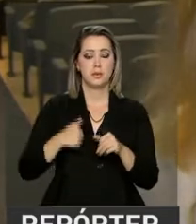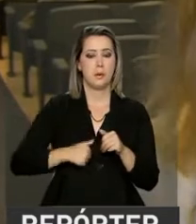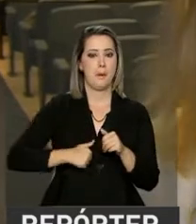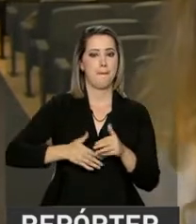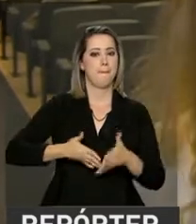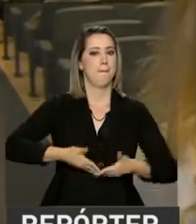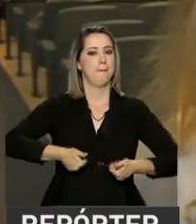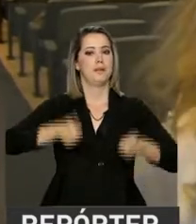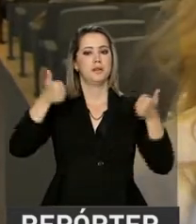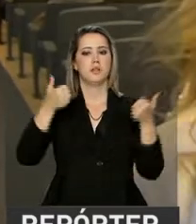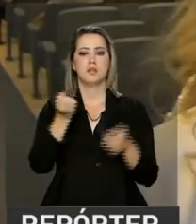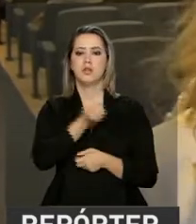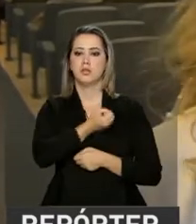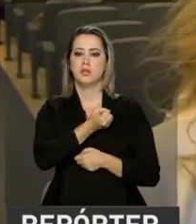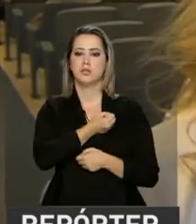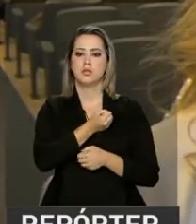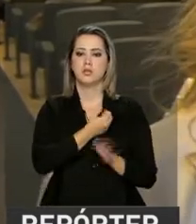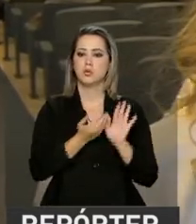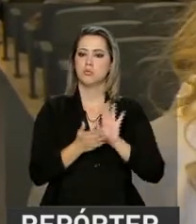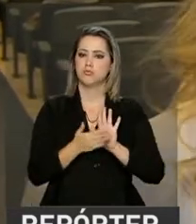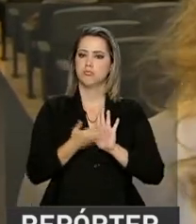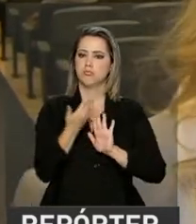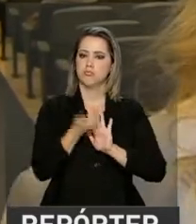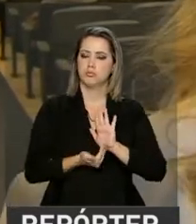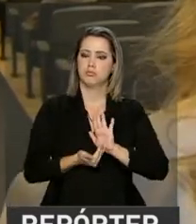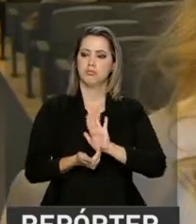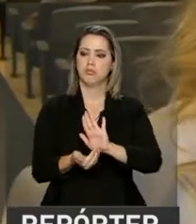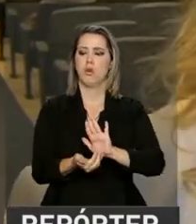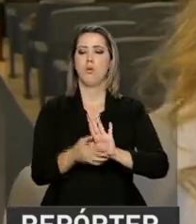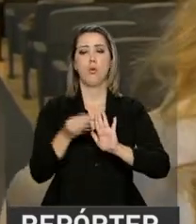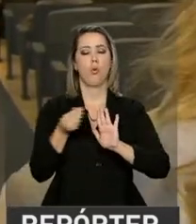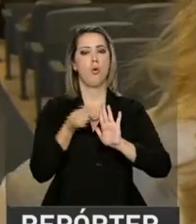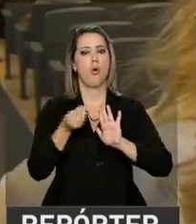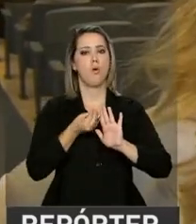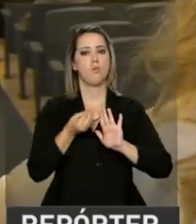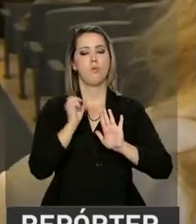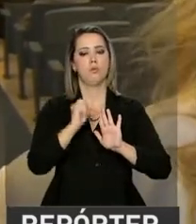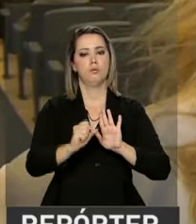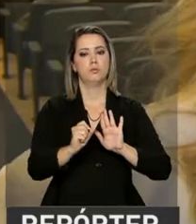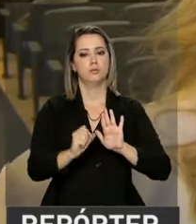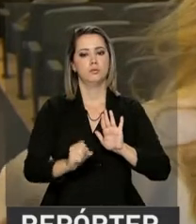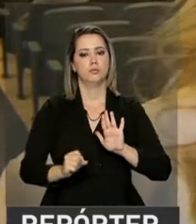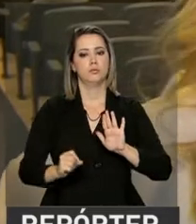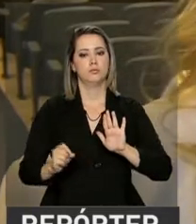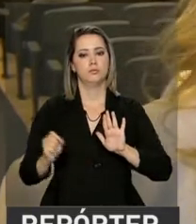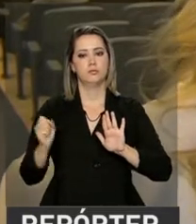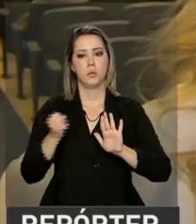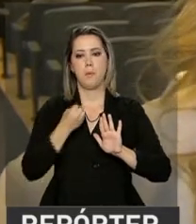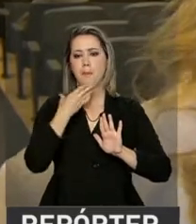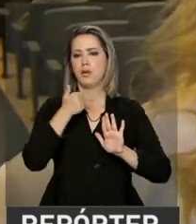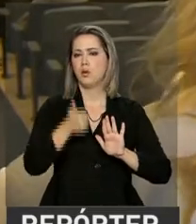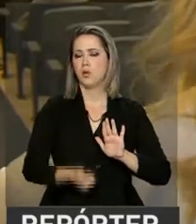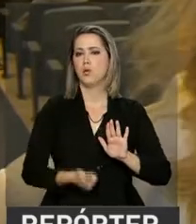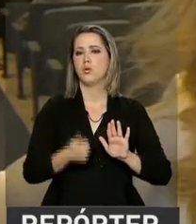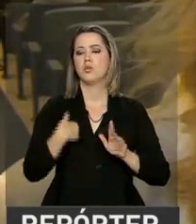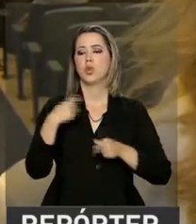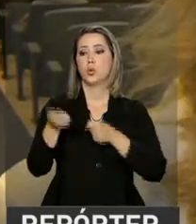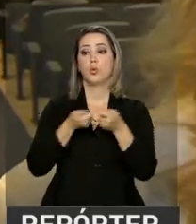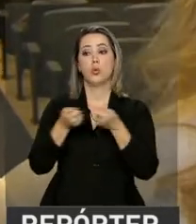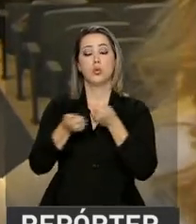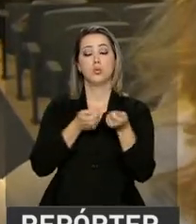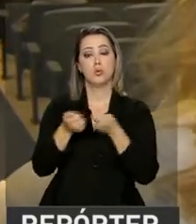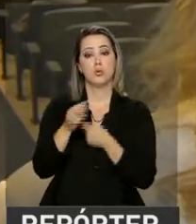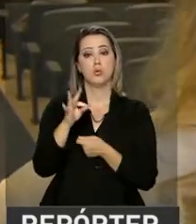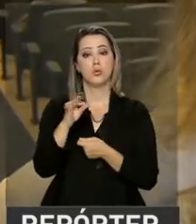os melhores números a apresentar em relação ao impacto, ao benefício do controle